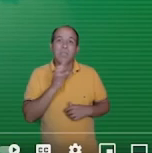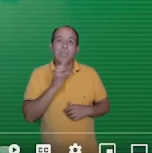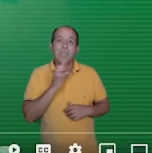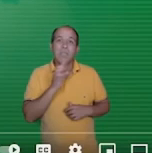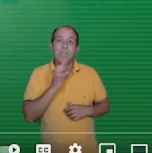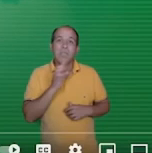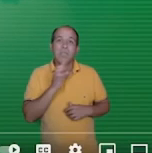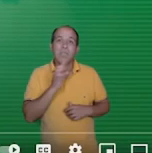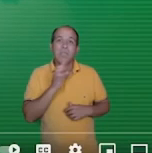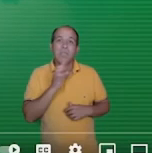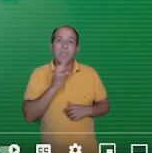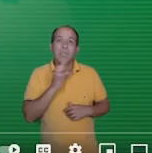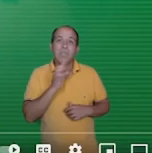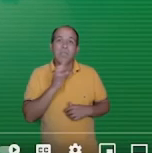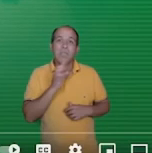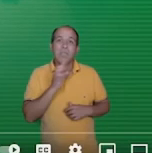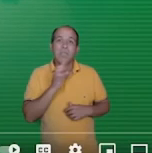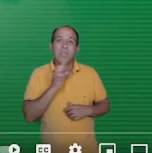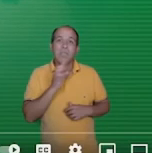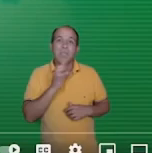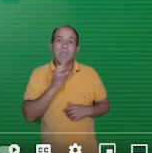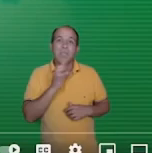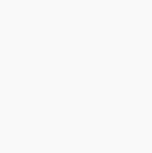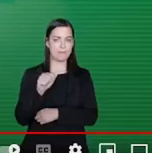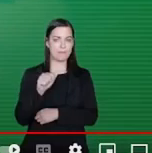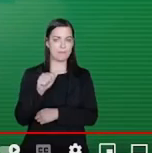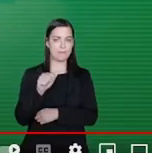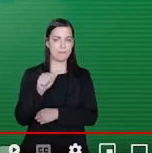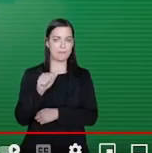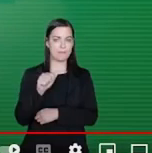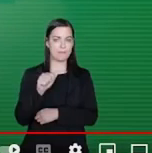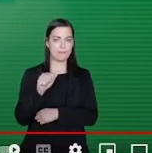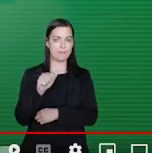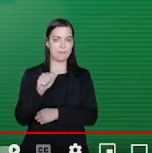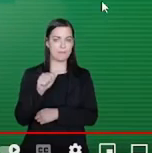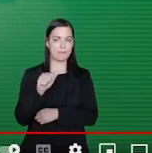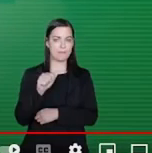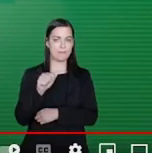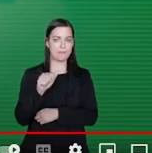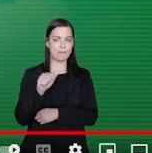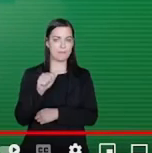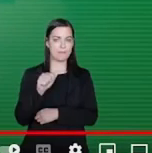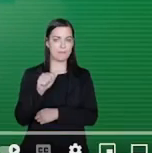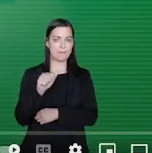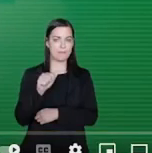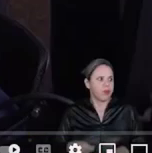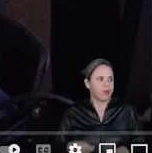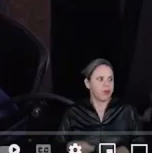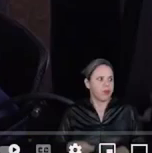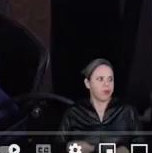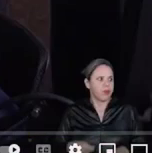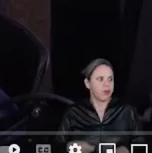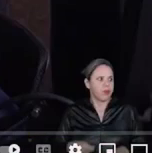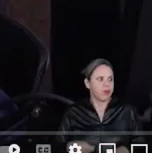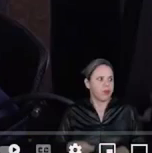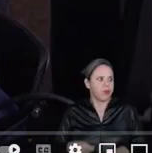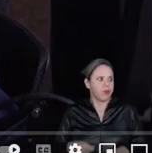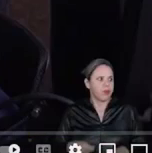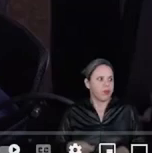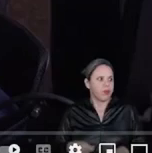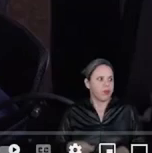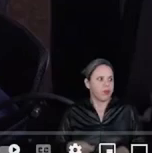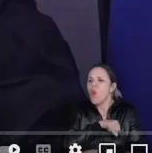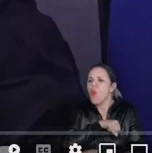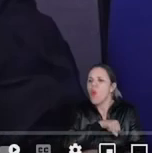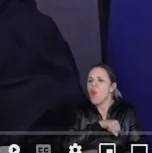ou menos eles encerraram a primeira Live e entrou a segunda Live aqui na segunda Live começou então com